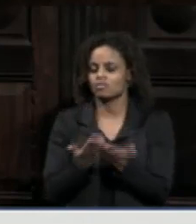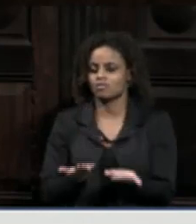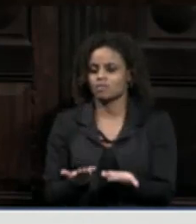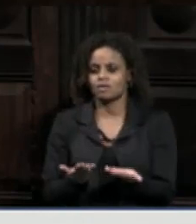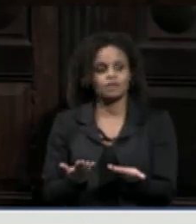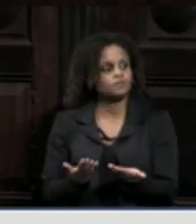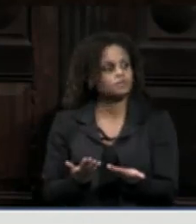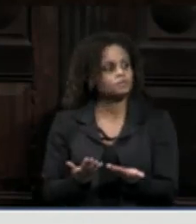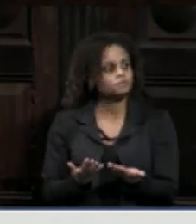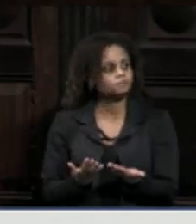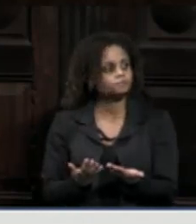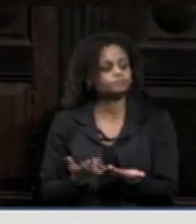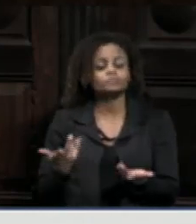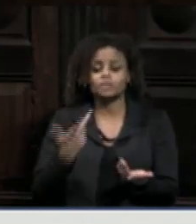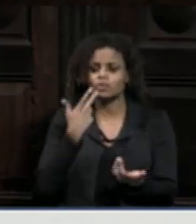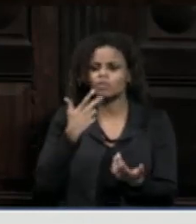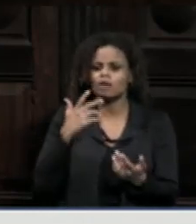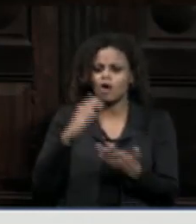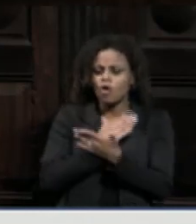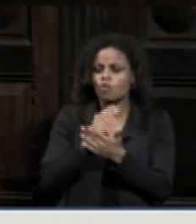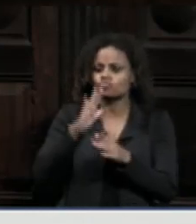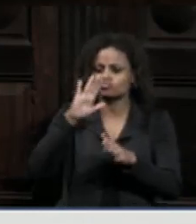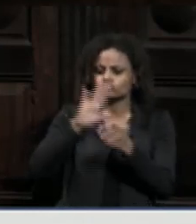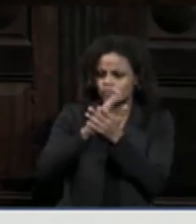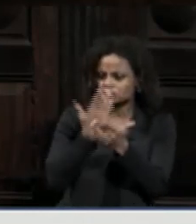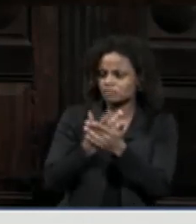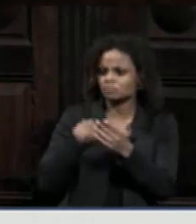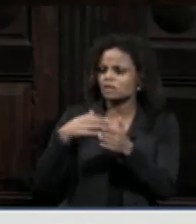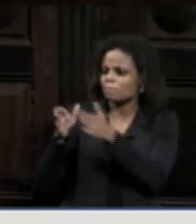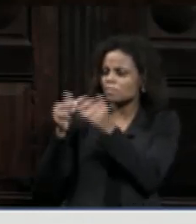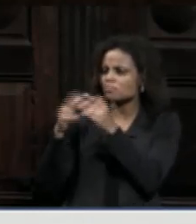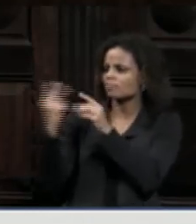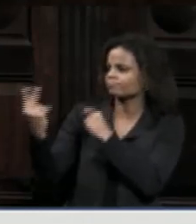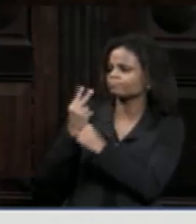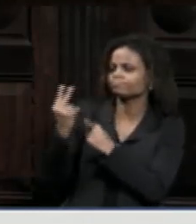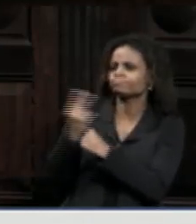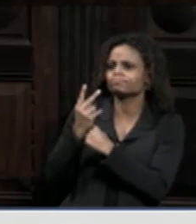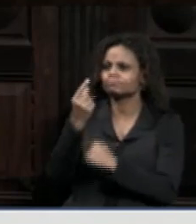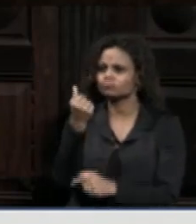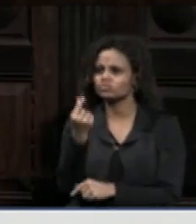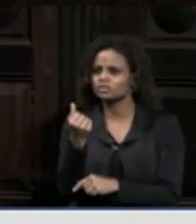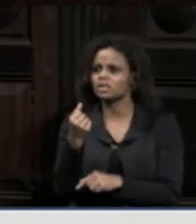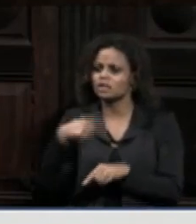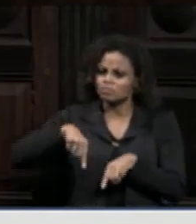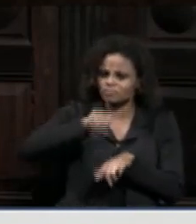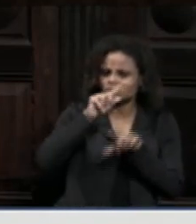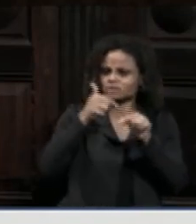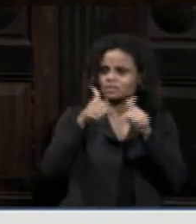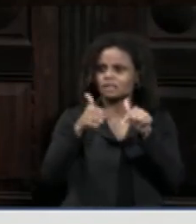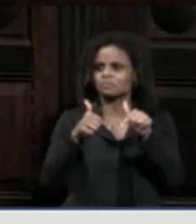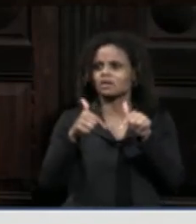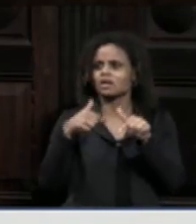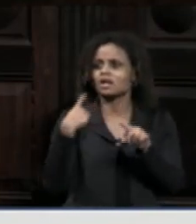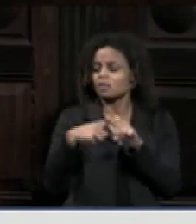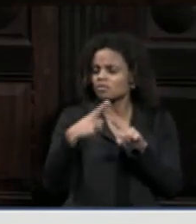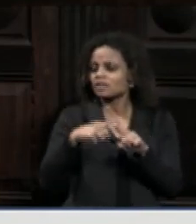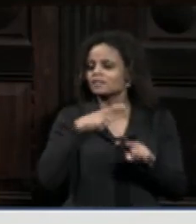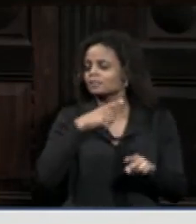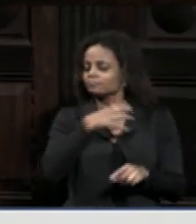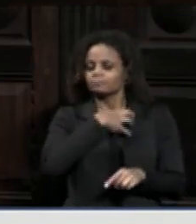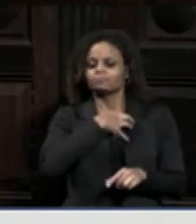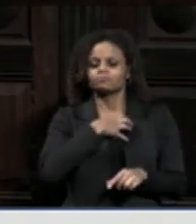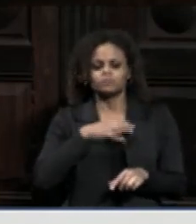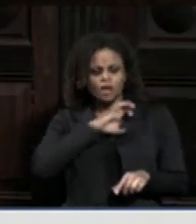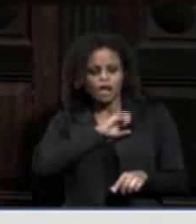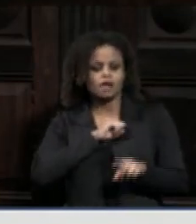deles estão tomando emprestado dinheiro para frequentar os seus ambientes de trabalho, com base no compromisso, no espírito público e no compromisso com